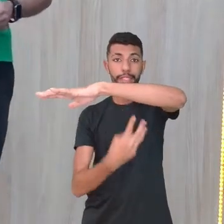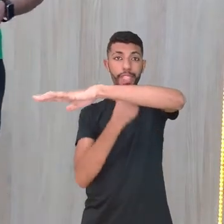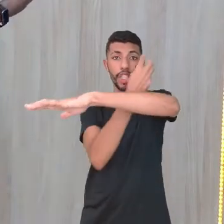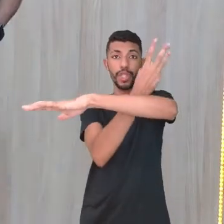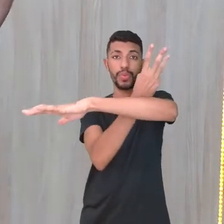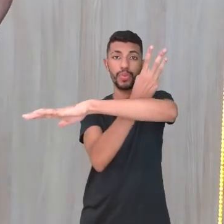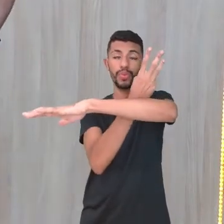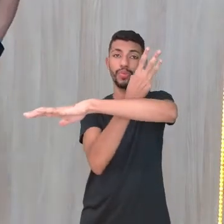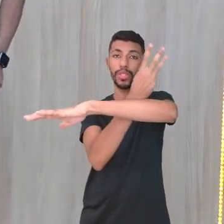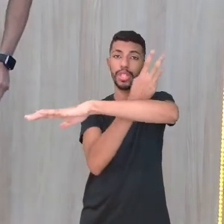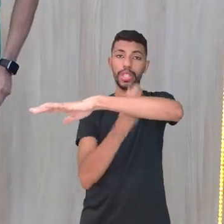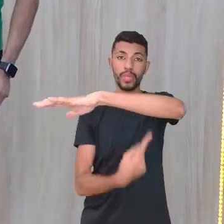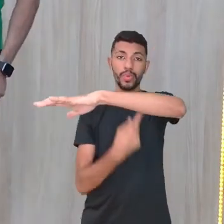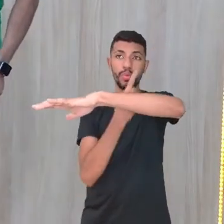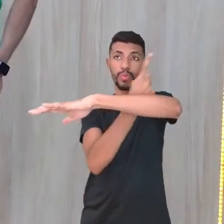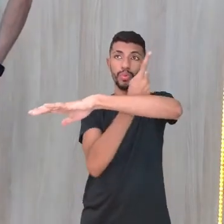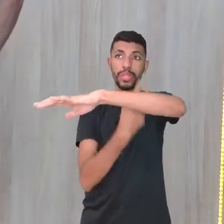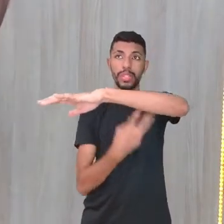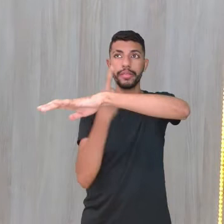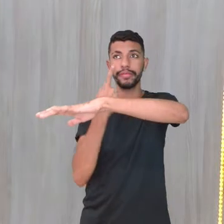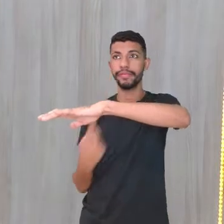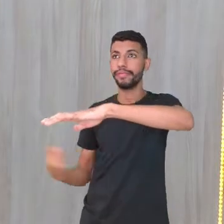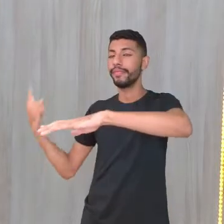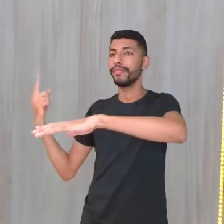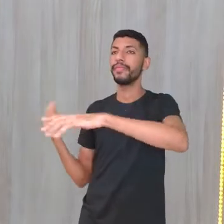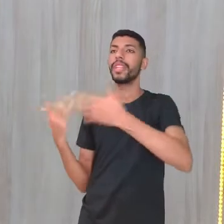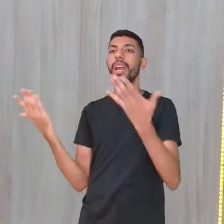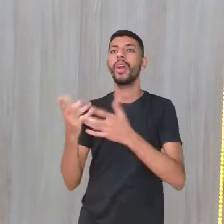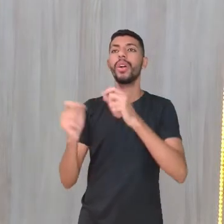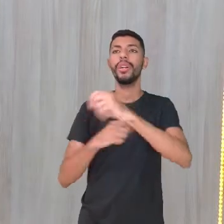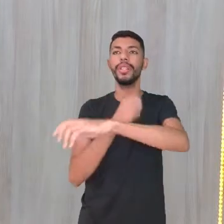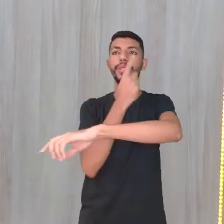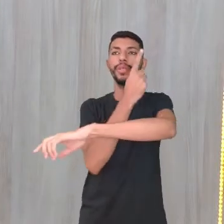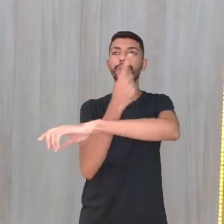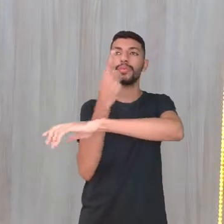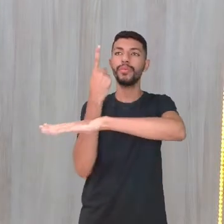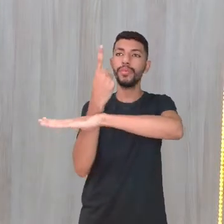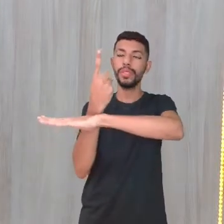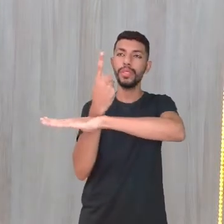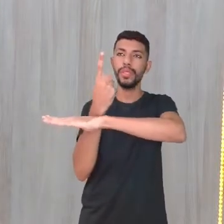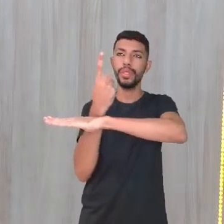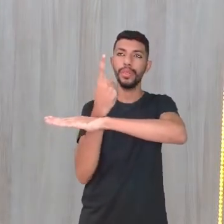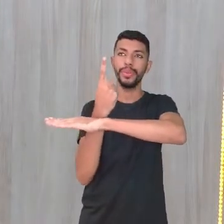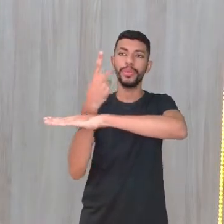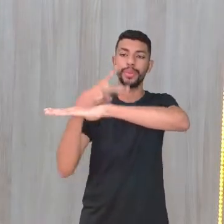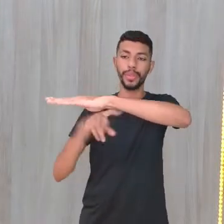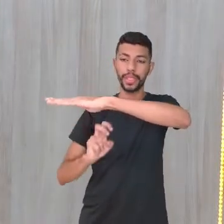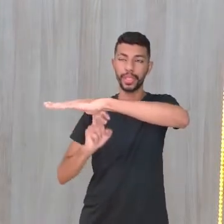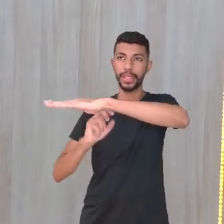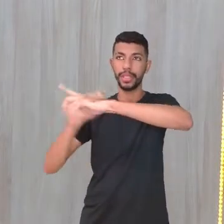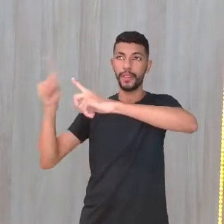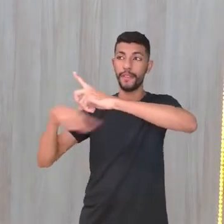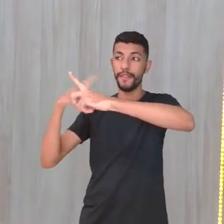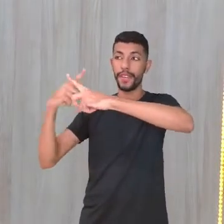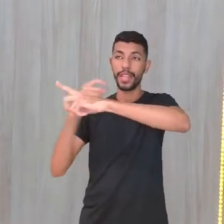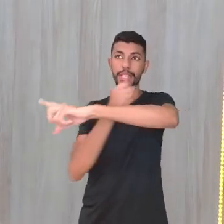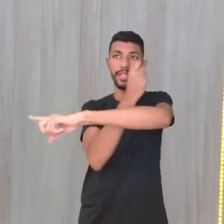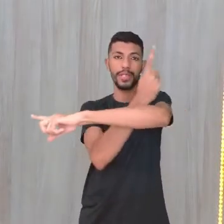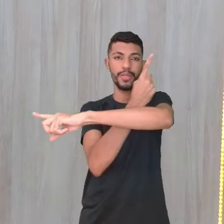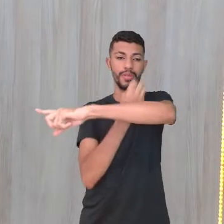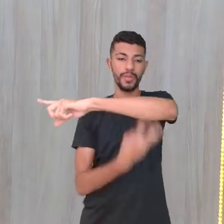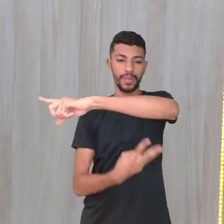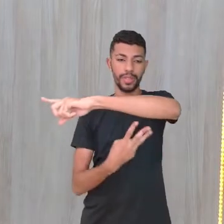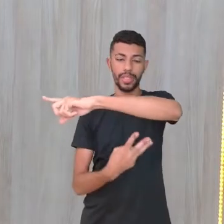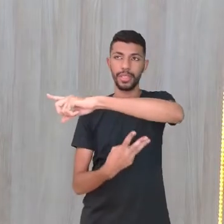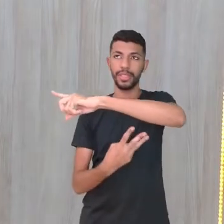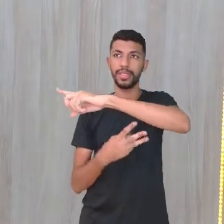para baixo. E aí eu tenho agora o quê? 1/5, que é o primeiro número que eu repeti, e o segundo